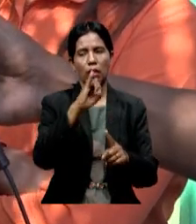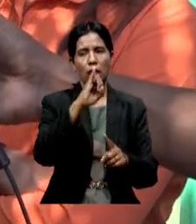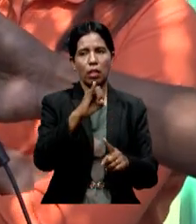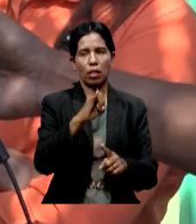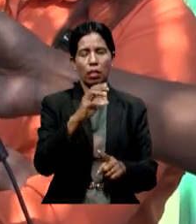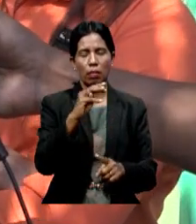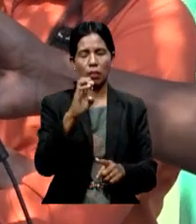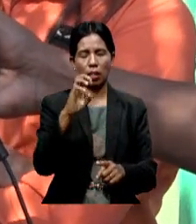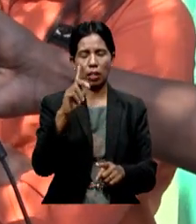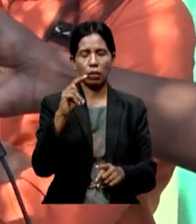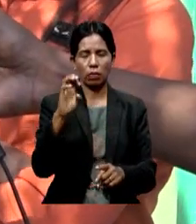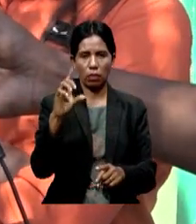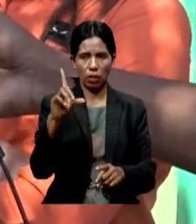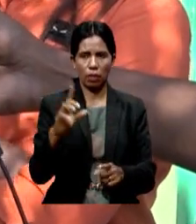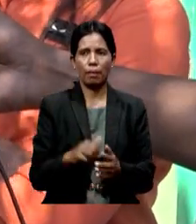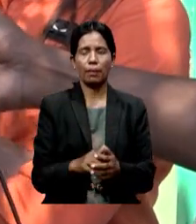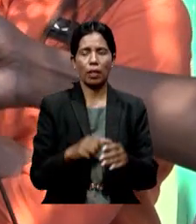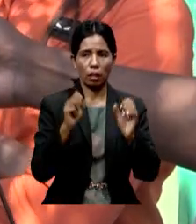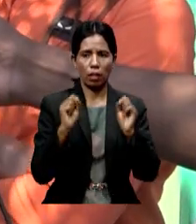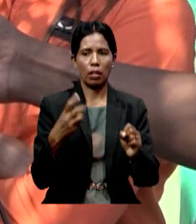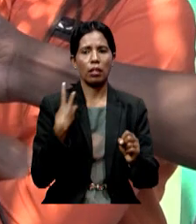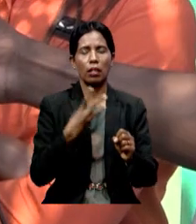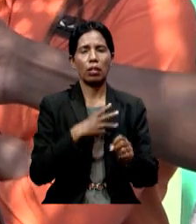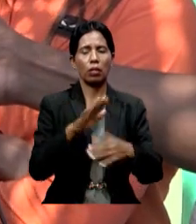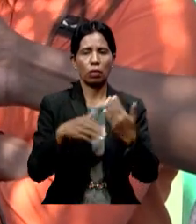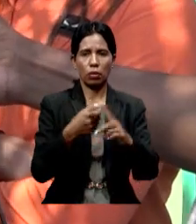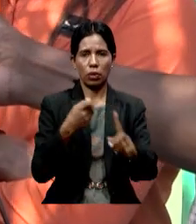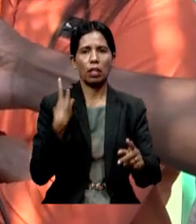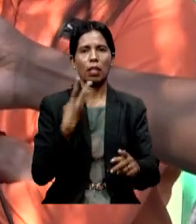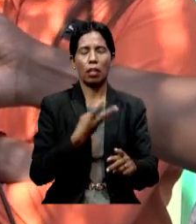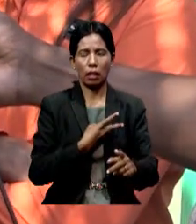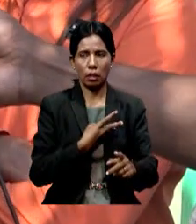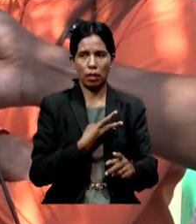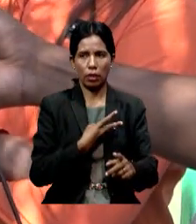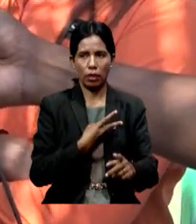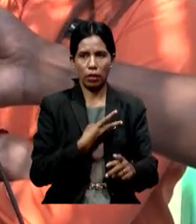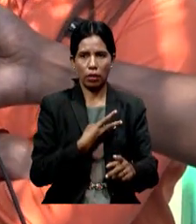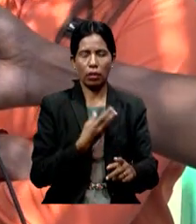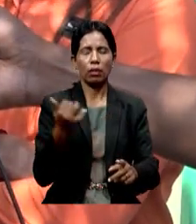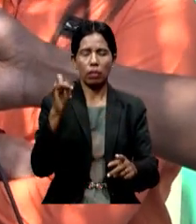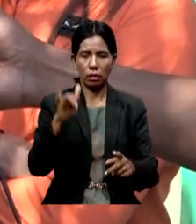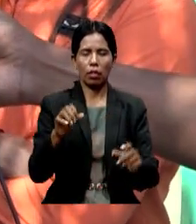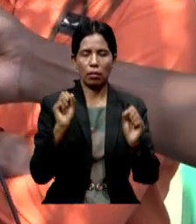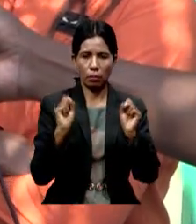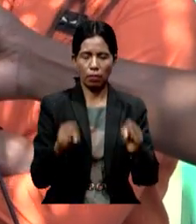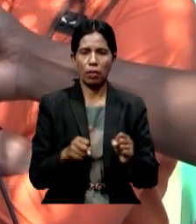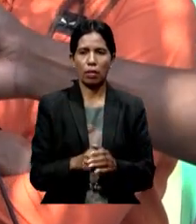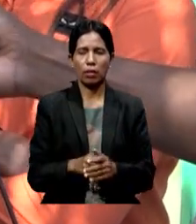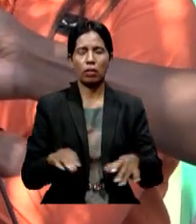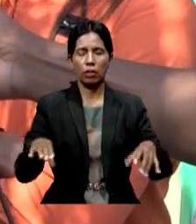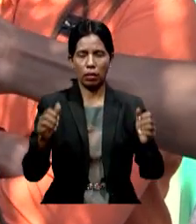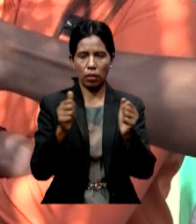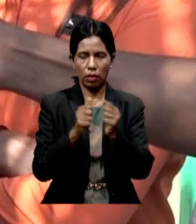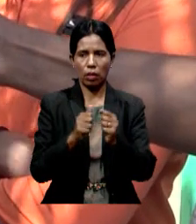Emmanuel Koe o intan tower ne atu ne ita parti husi ameniang husi parti husi sira niamos atu bele kopera o